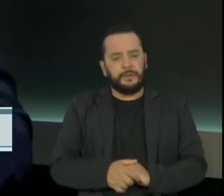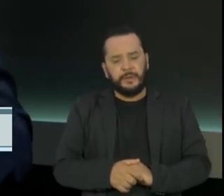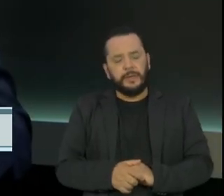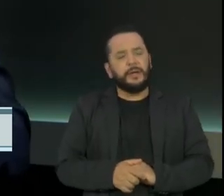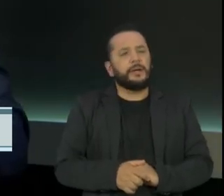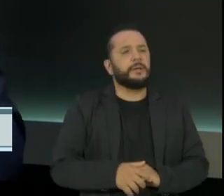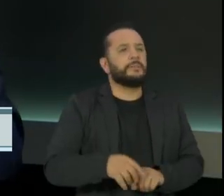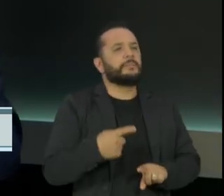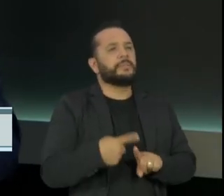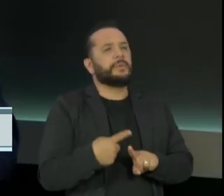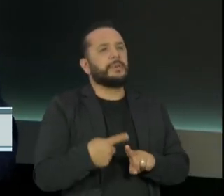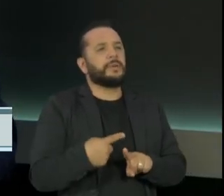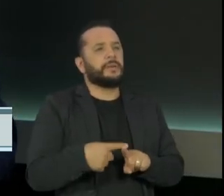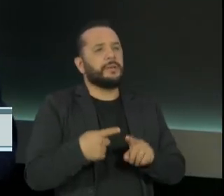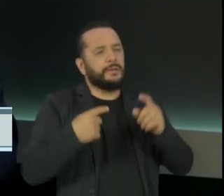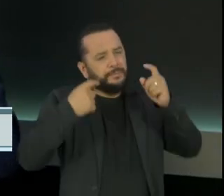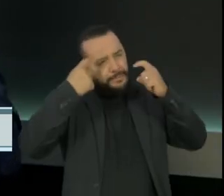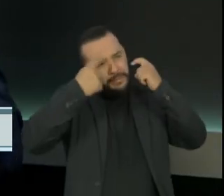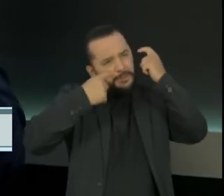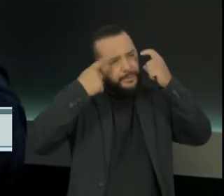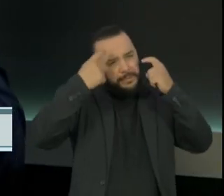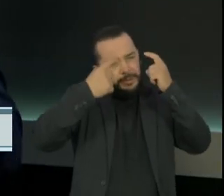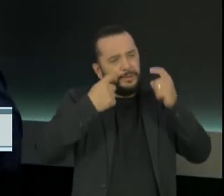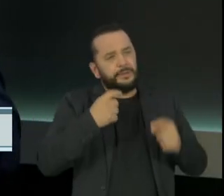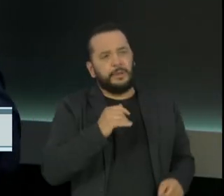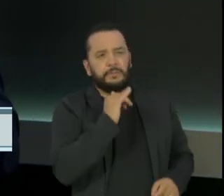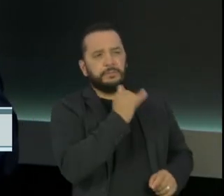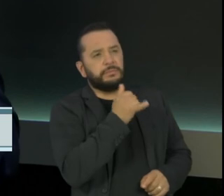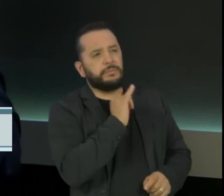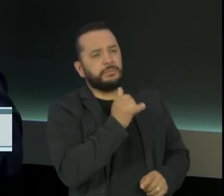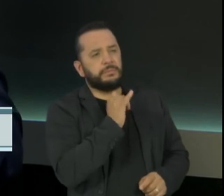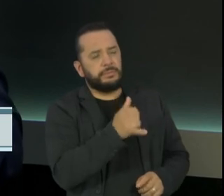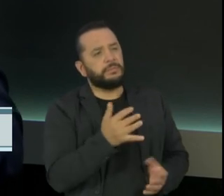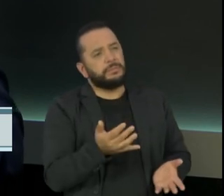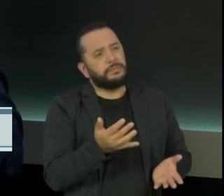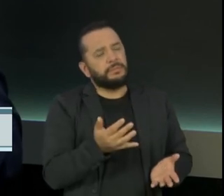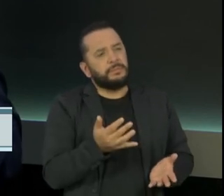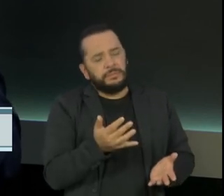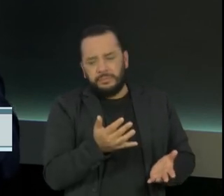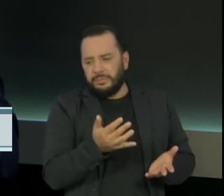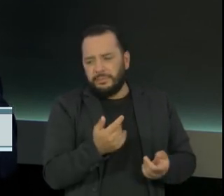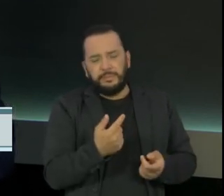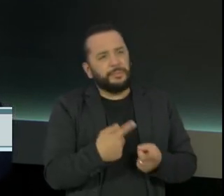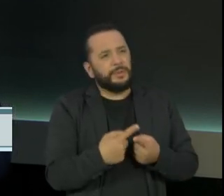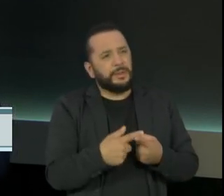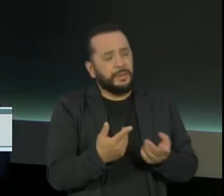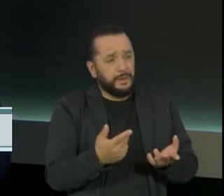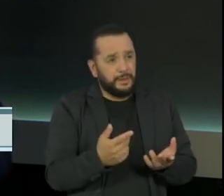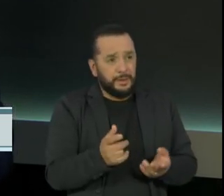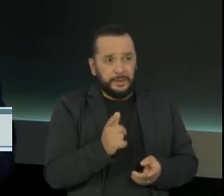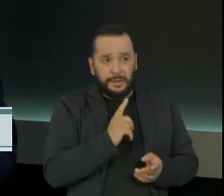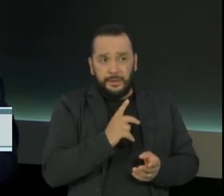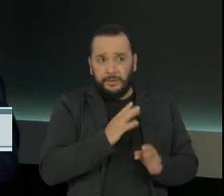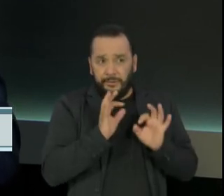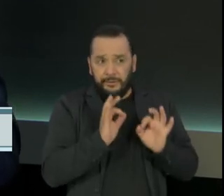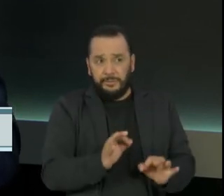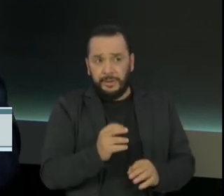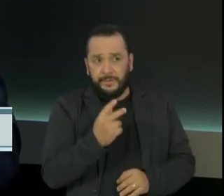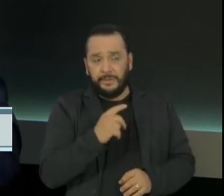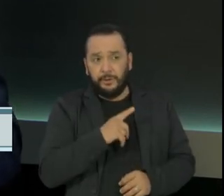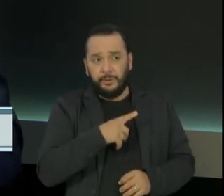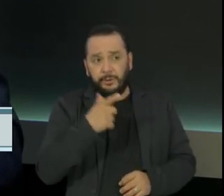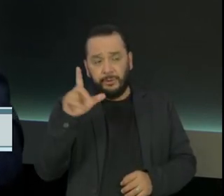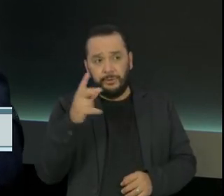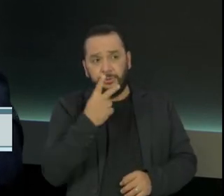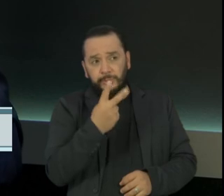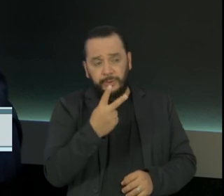preocupante? Depois desse relato, hoje as agências internacionais já dão conta da confirmação de outros dois casos, um